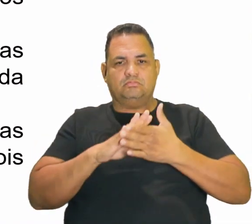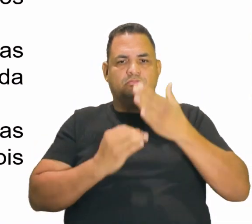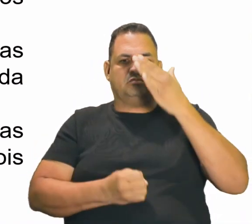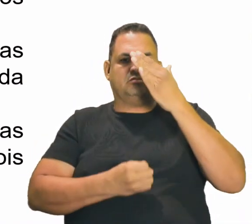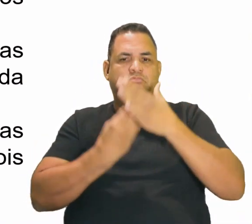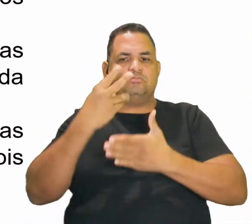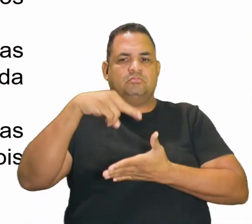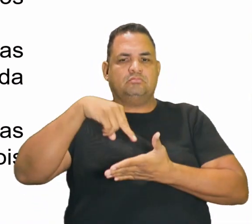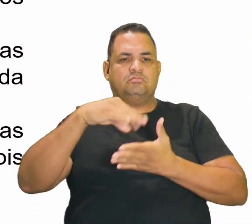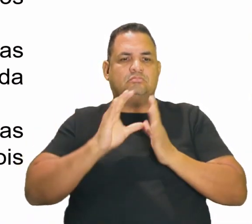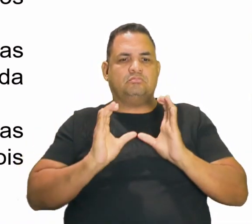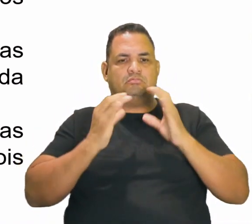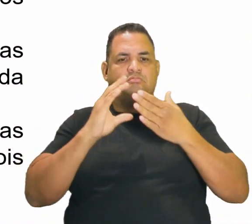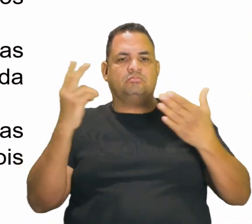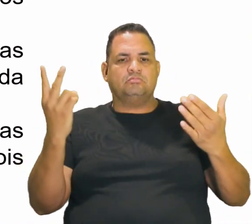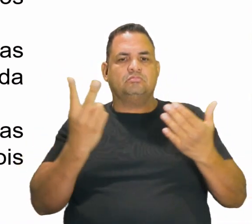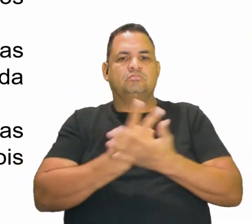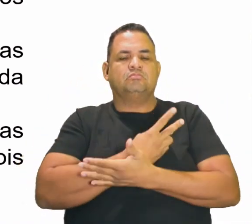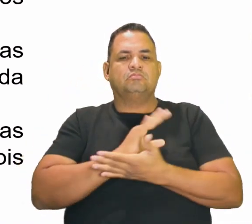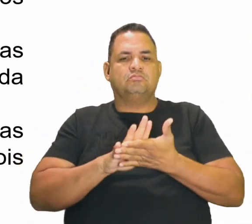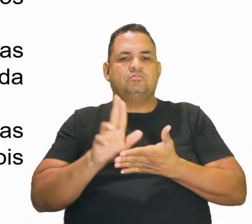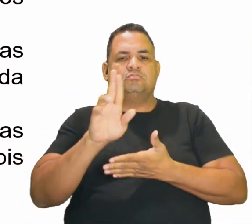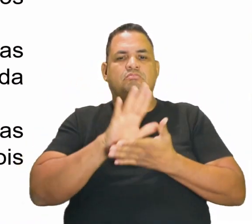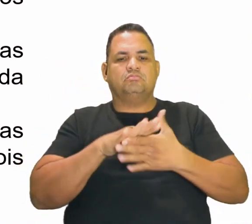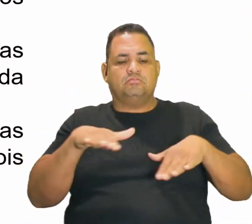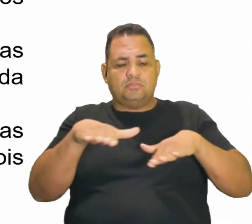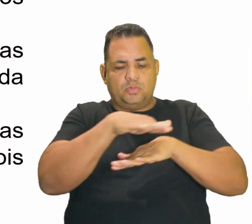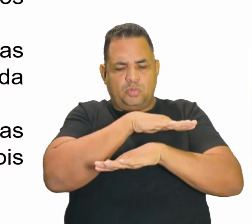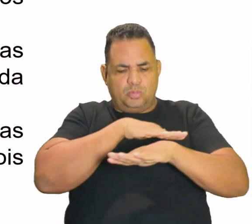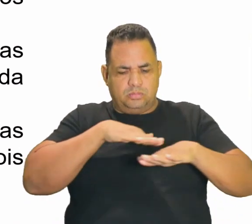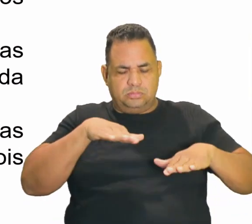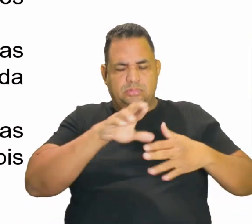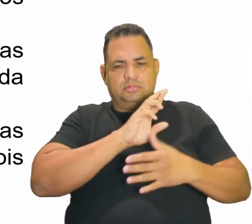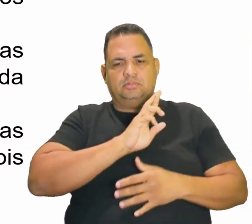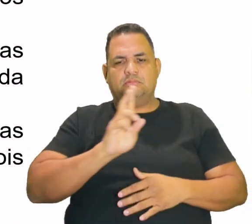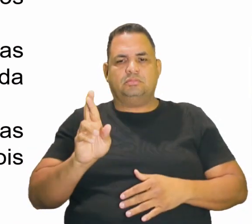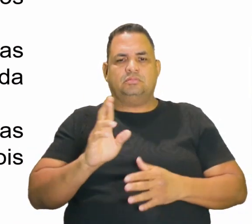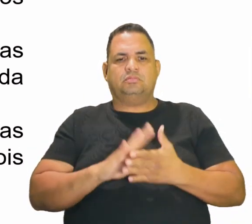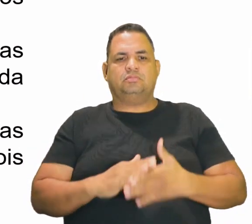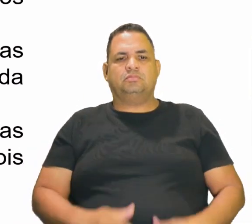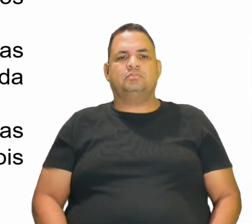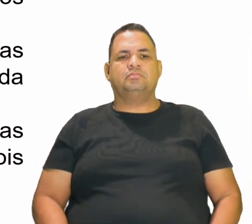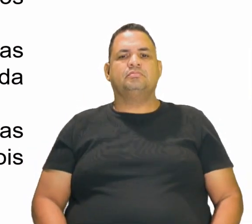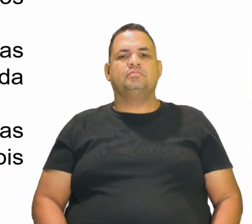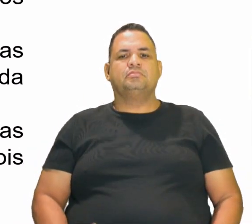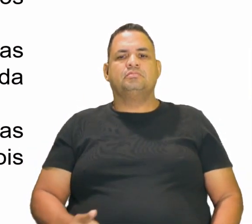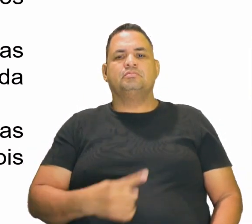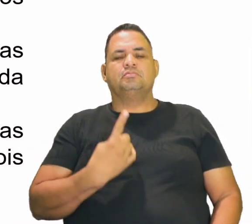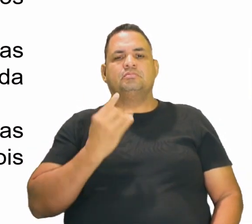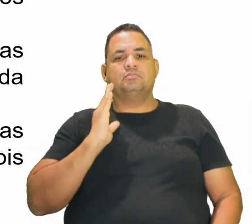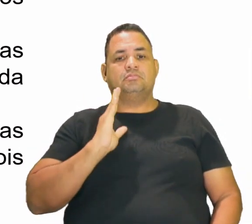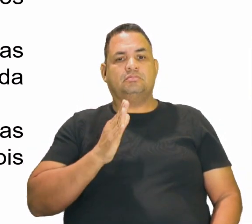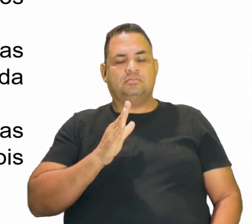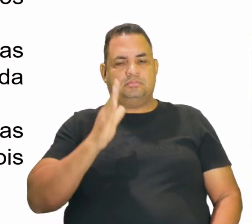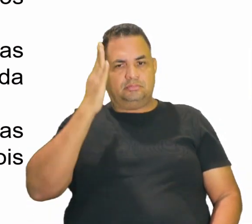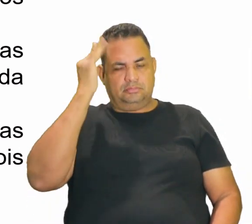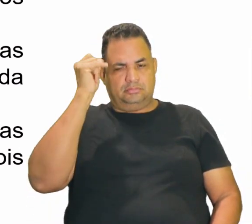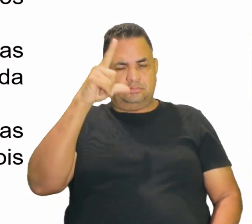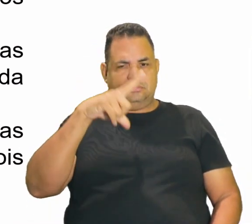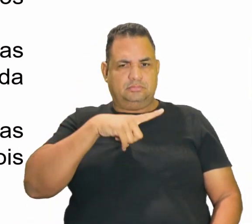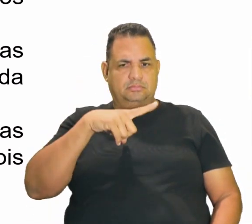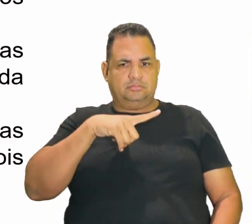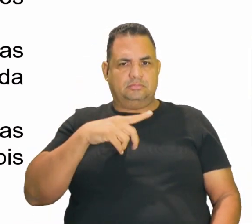das danças em grupo aconteceu através dos rituais religiosos então uma questão que nós já sabemos que tinha